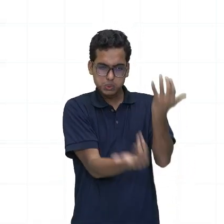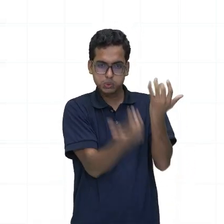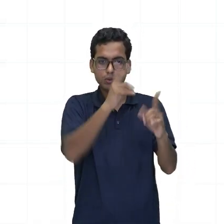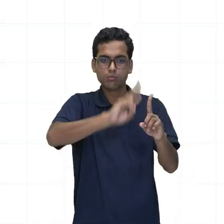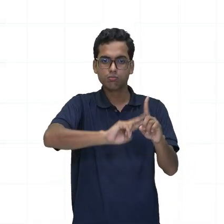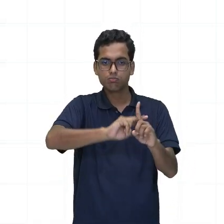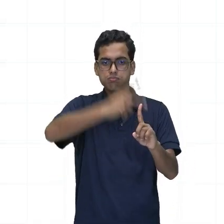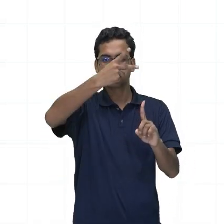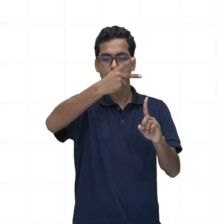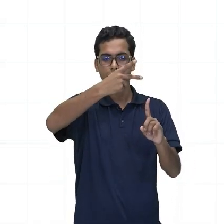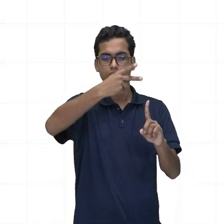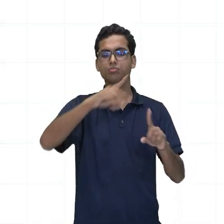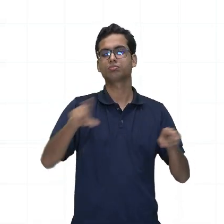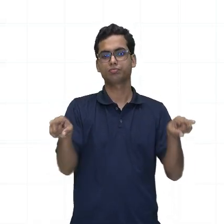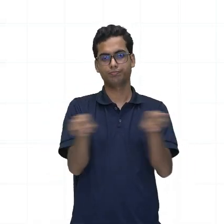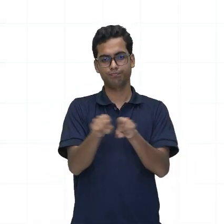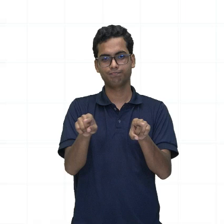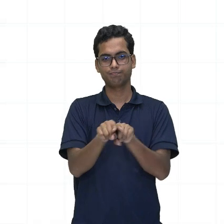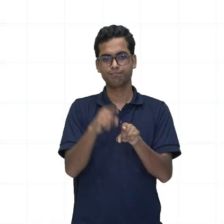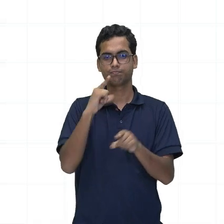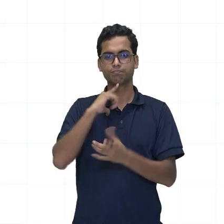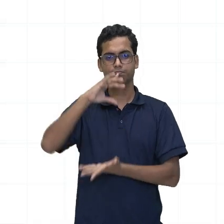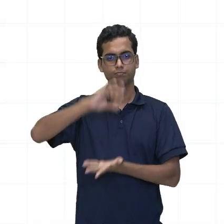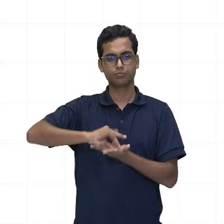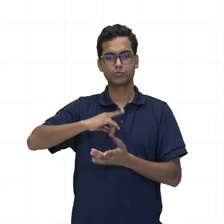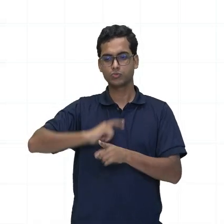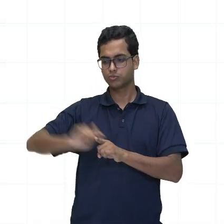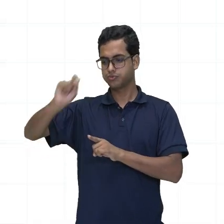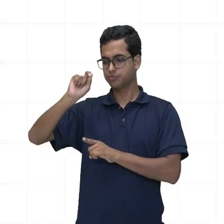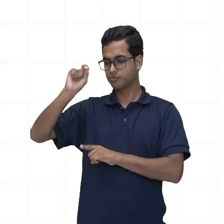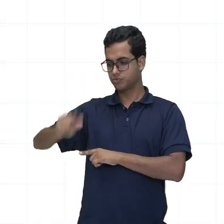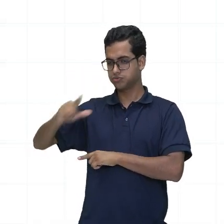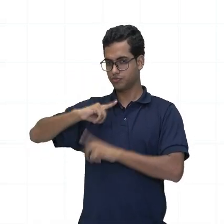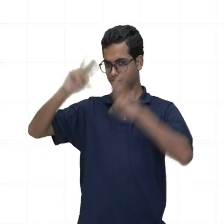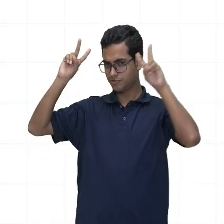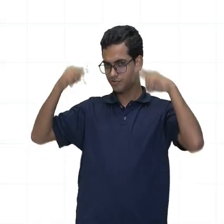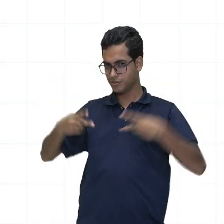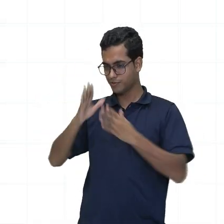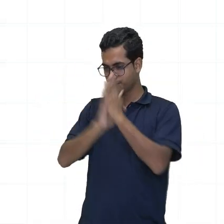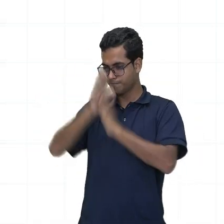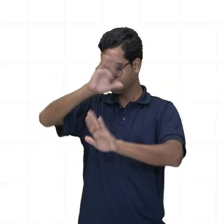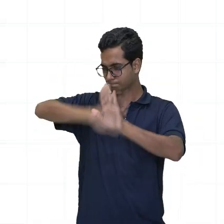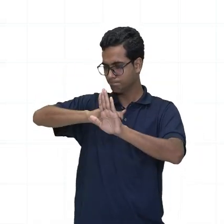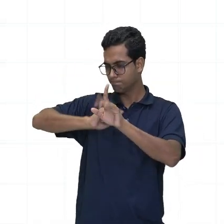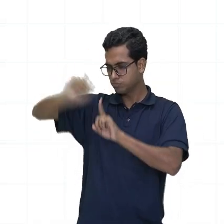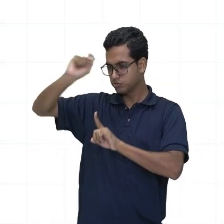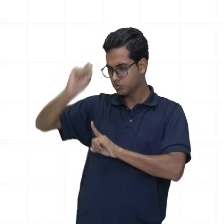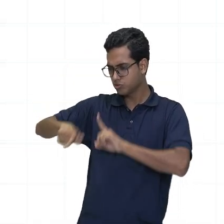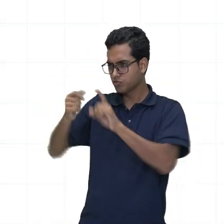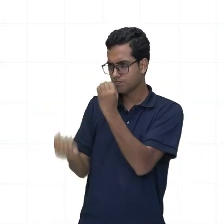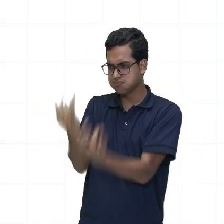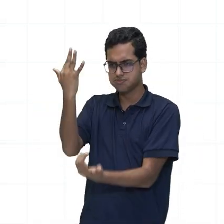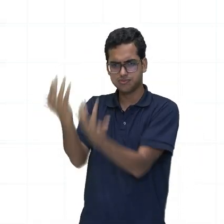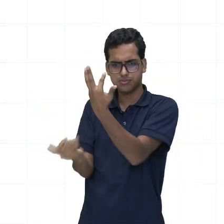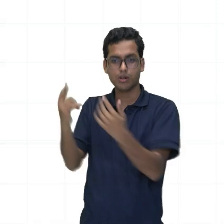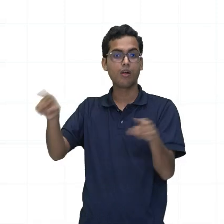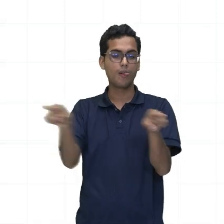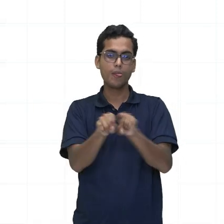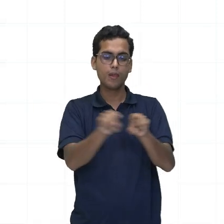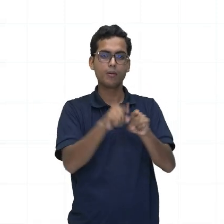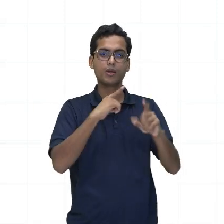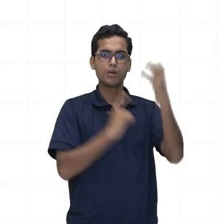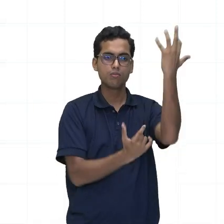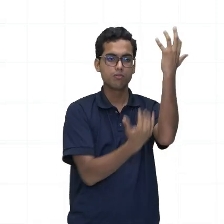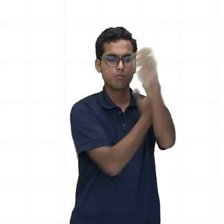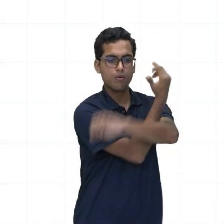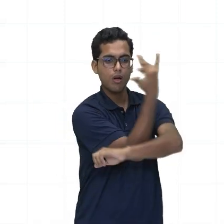além dos incêndios provocados, né, intencionalmente, a gente também tem a facilidade, né, desses incêndios ocorrerem